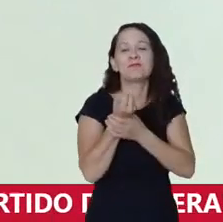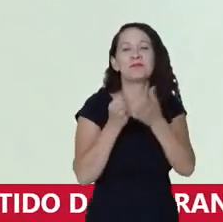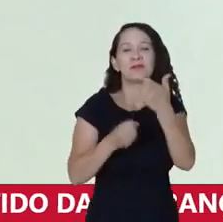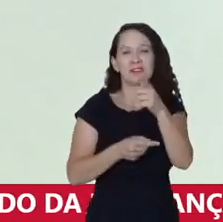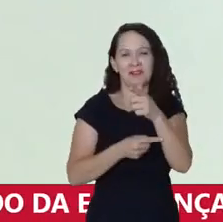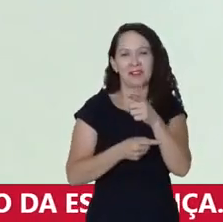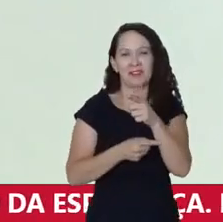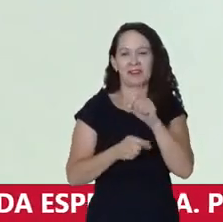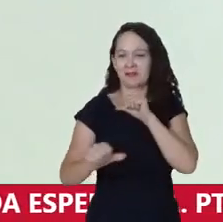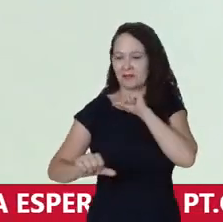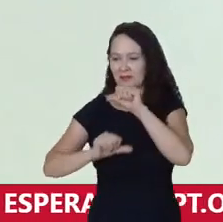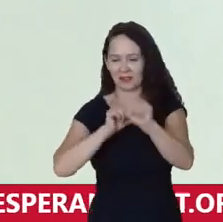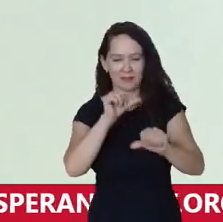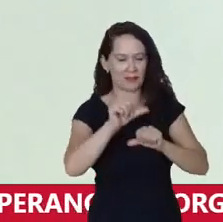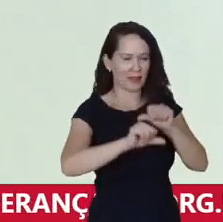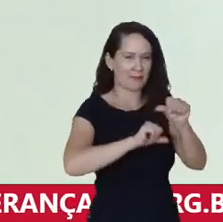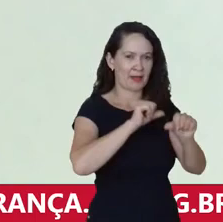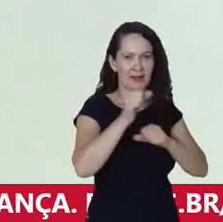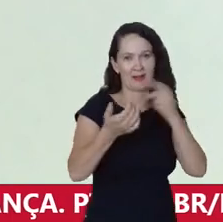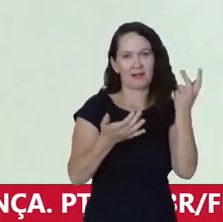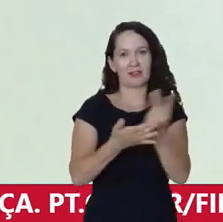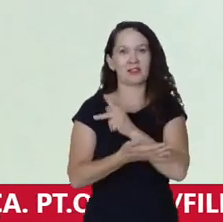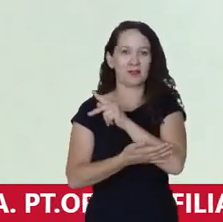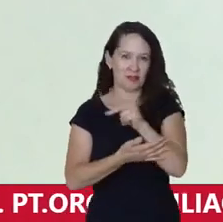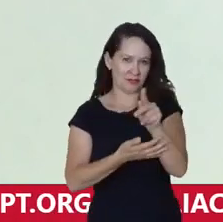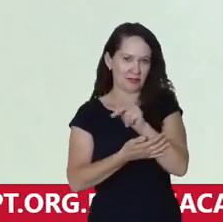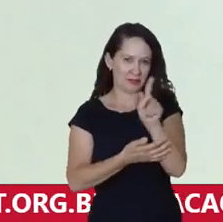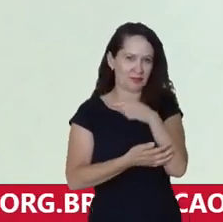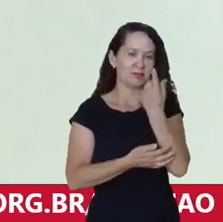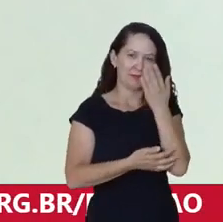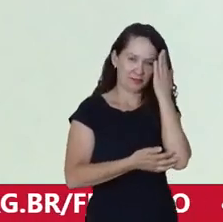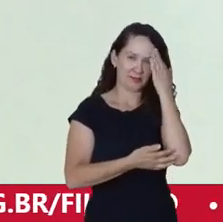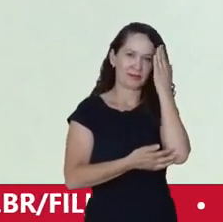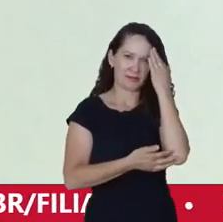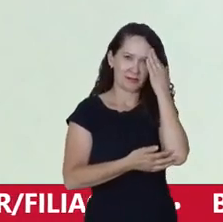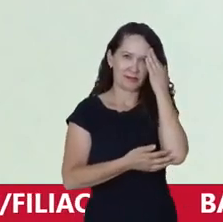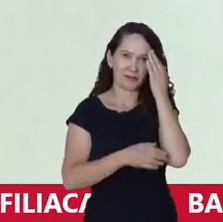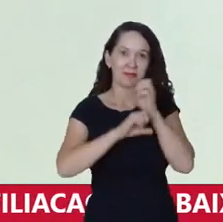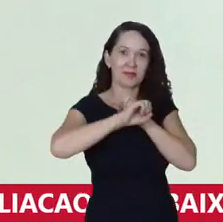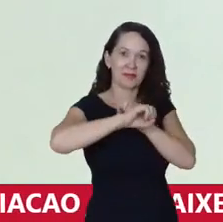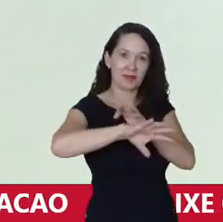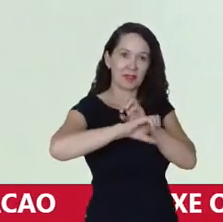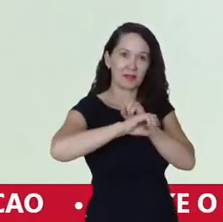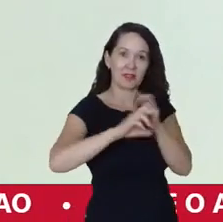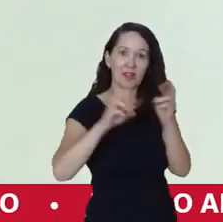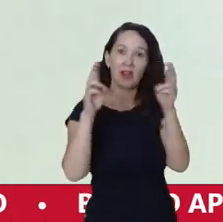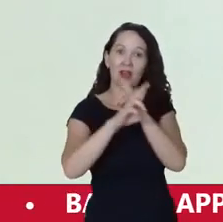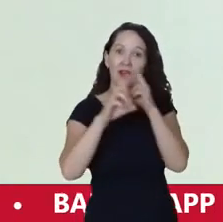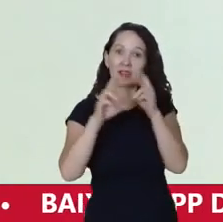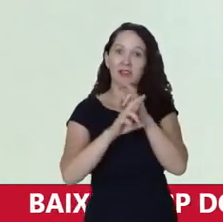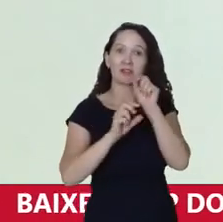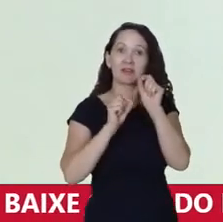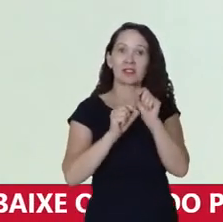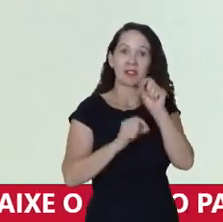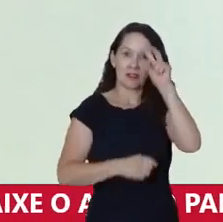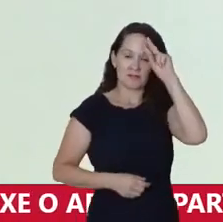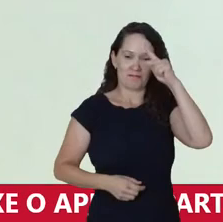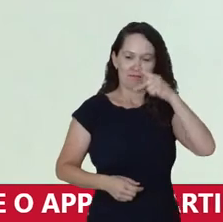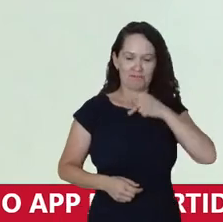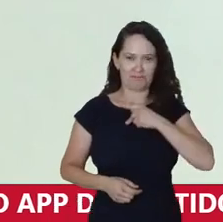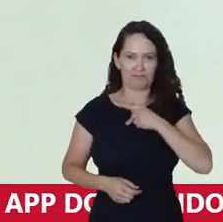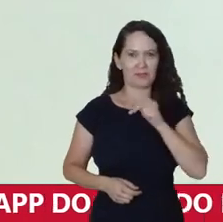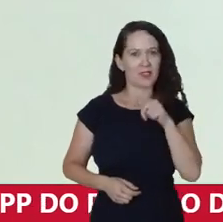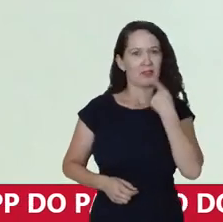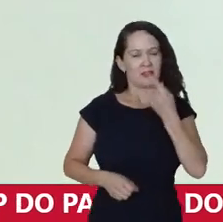gera e o rodízio que vai acontecer. Então, nós sabemos que a educação, a relação, ela é pessoal, a gente